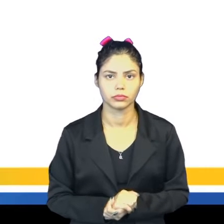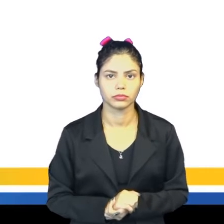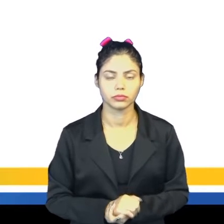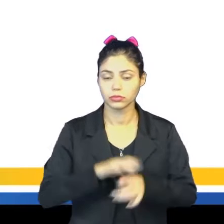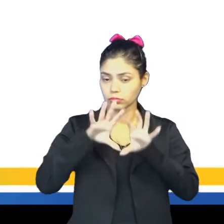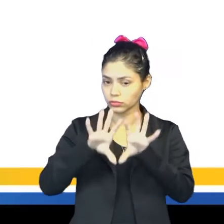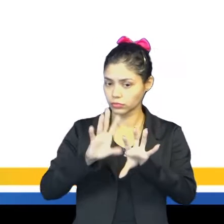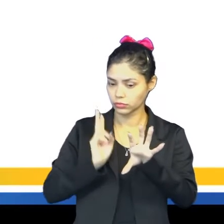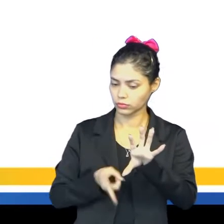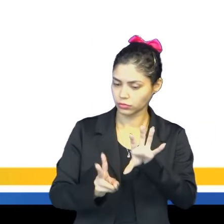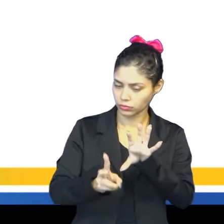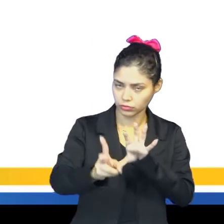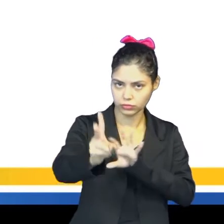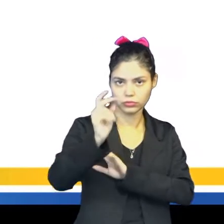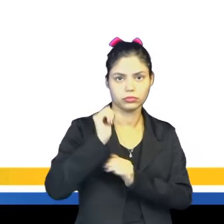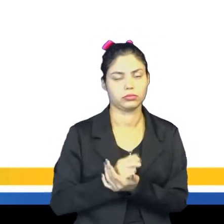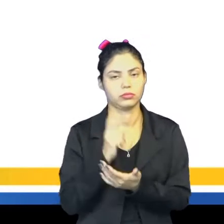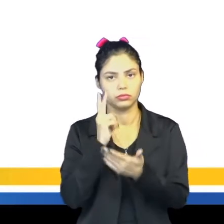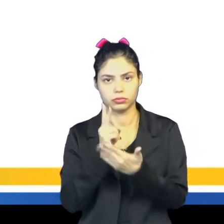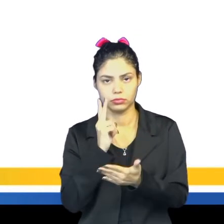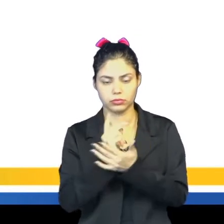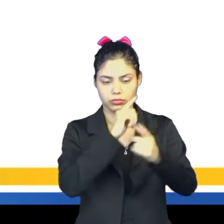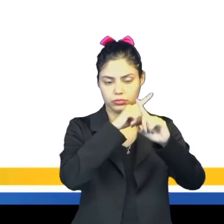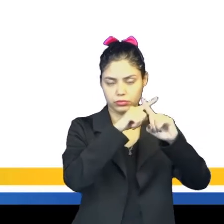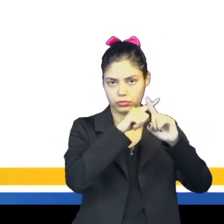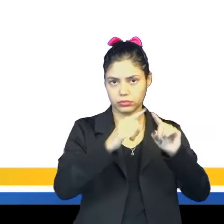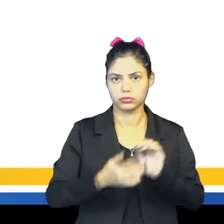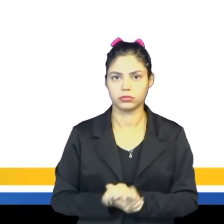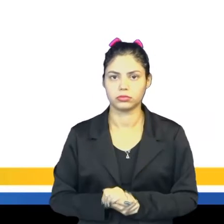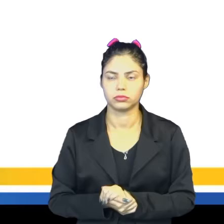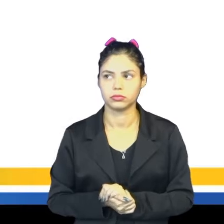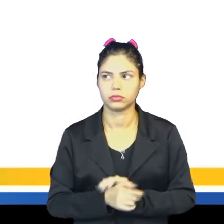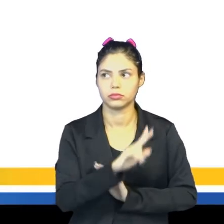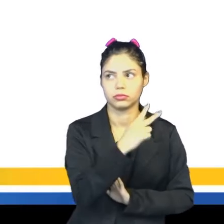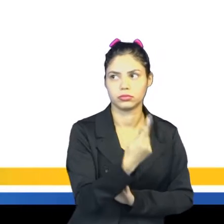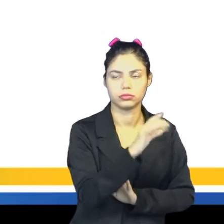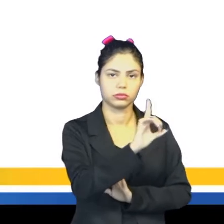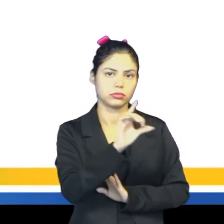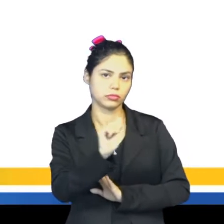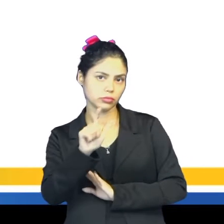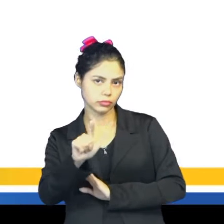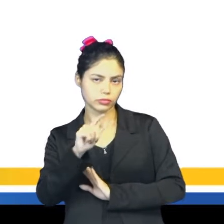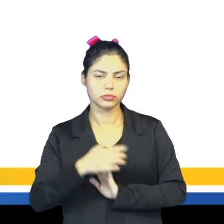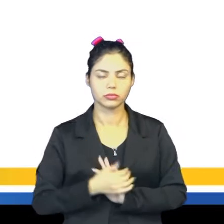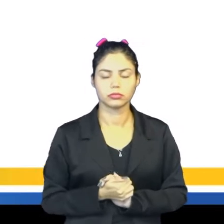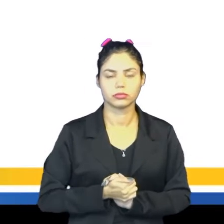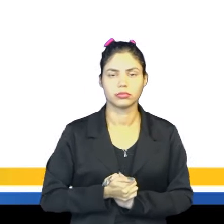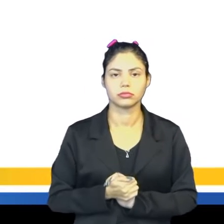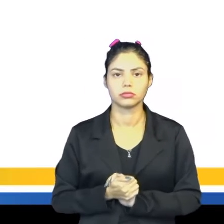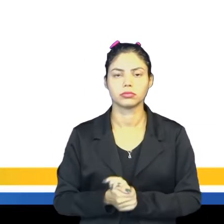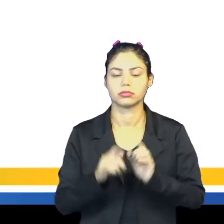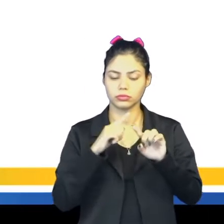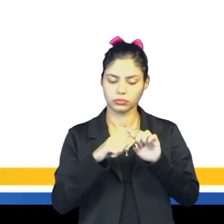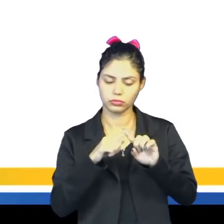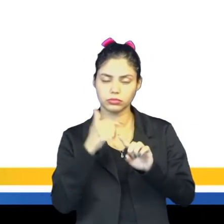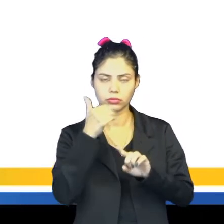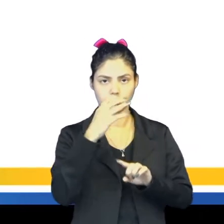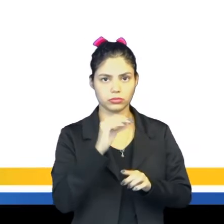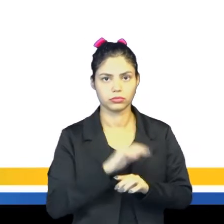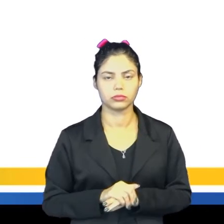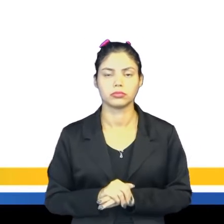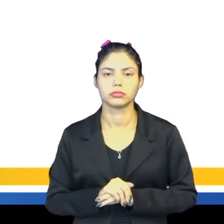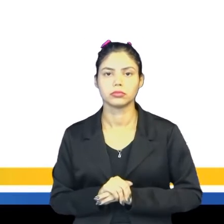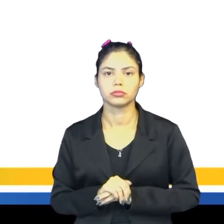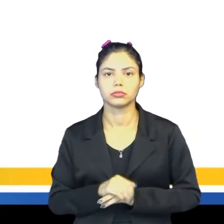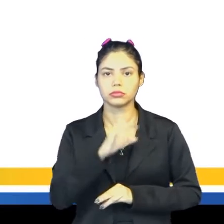E assim vai todo o tempo na multiplicação do hectolitro por decalitro. Multiplica-se mais 10,